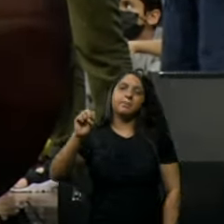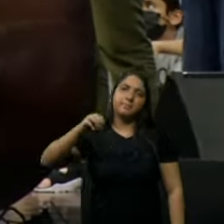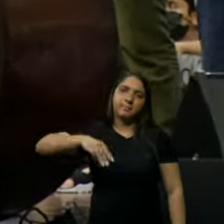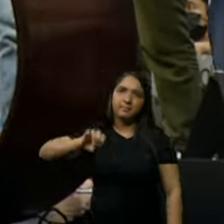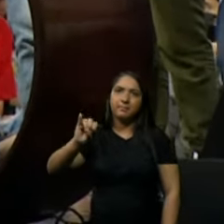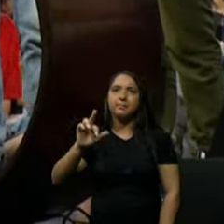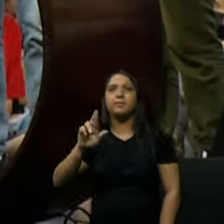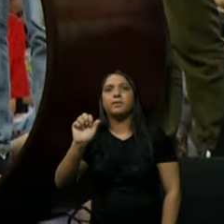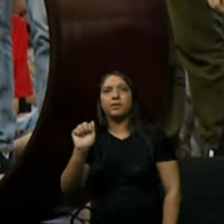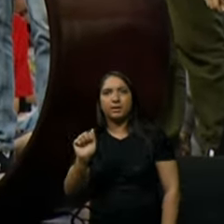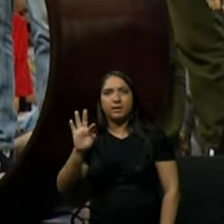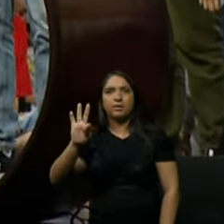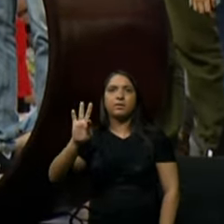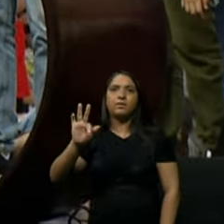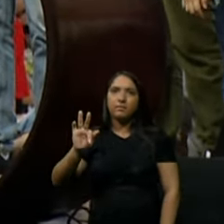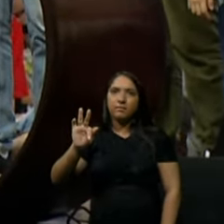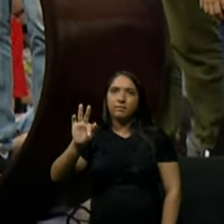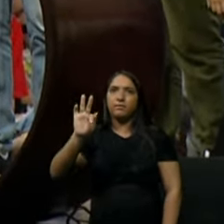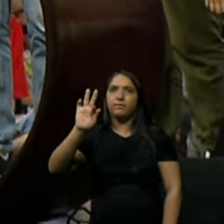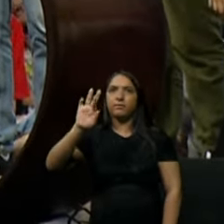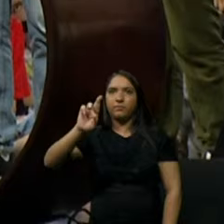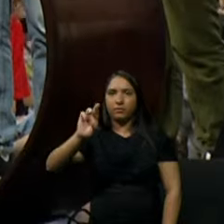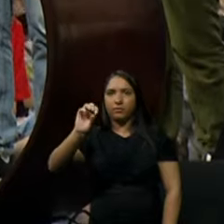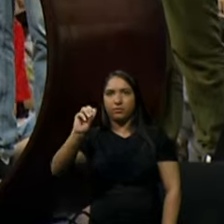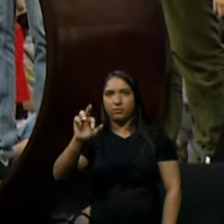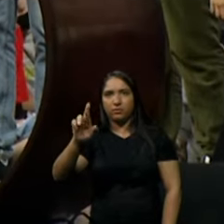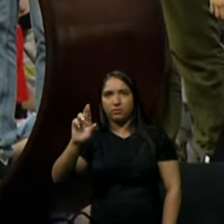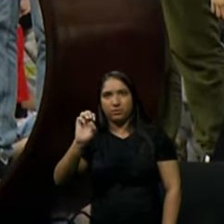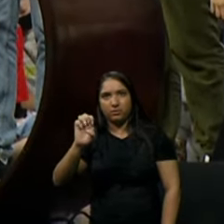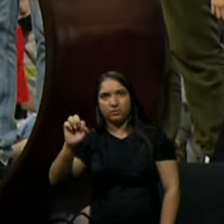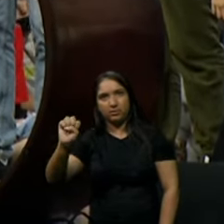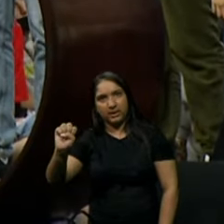tudo bem Paz desse gorducho para cá